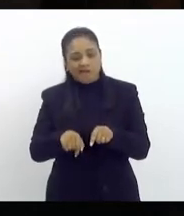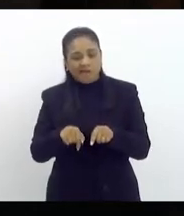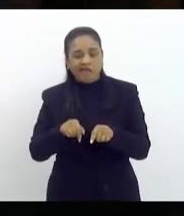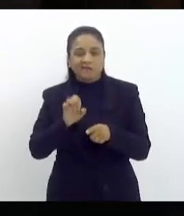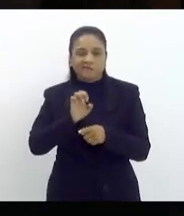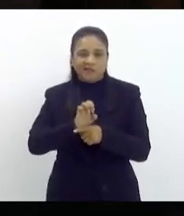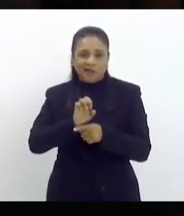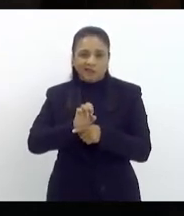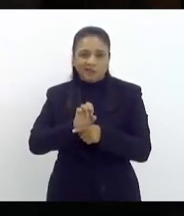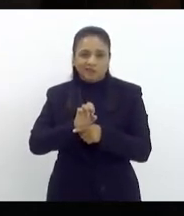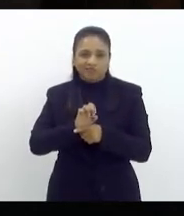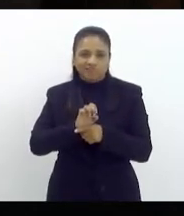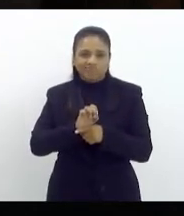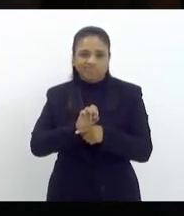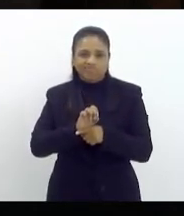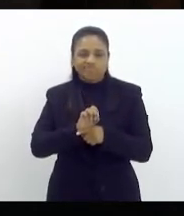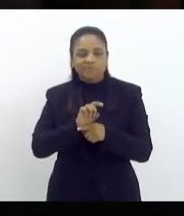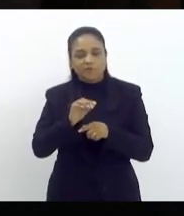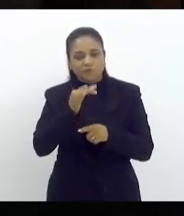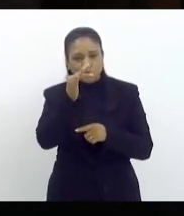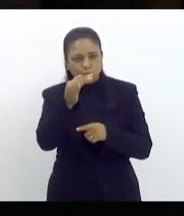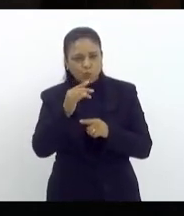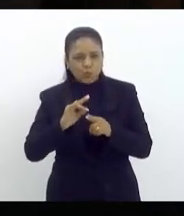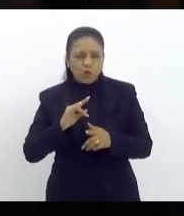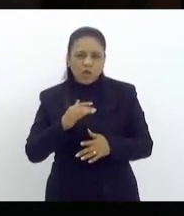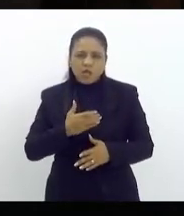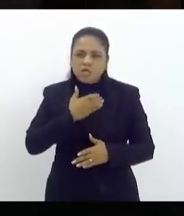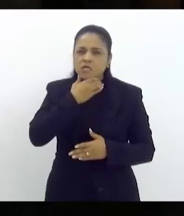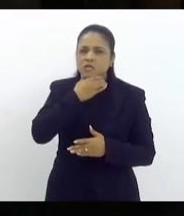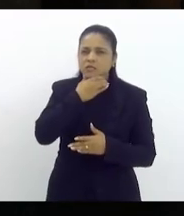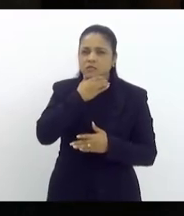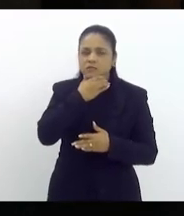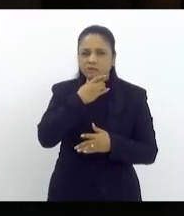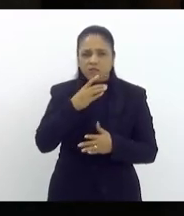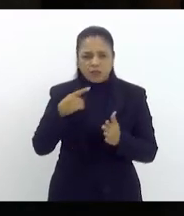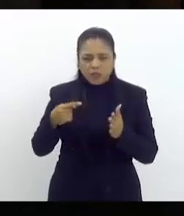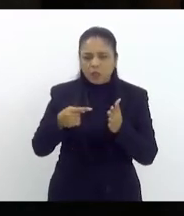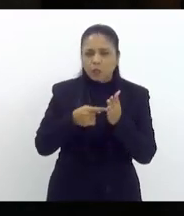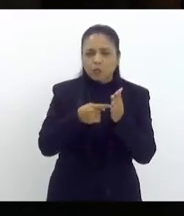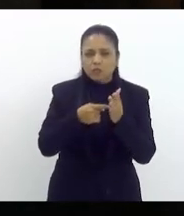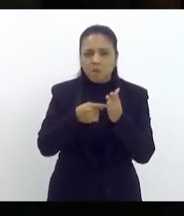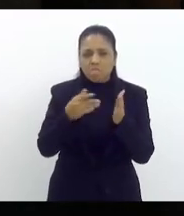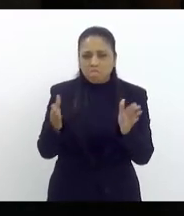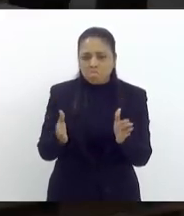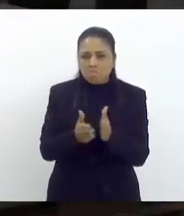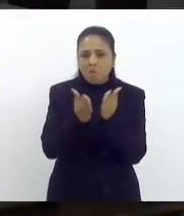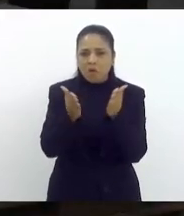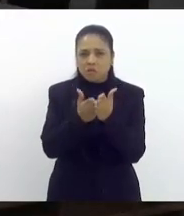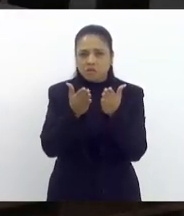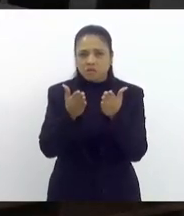de denúncia de escândalo e de pobreza seguiremos firmes com coerência